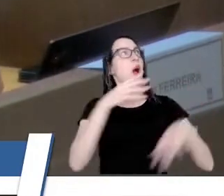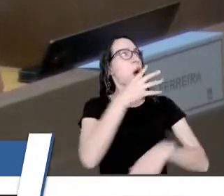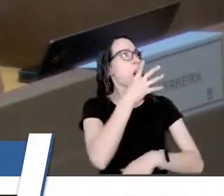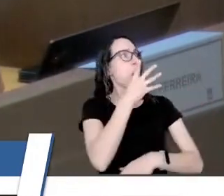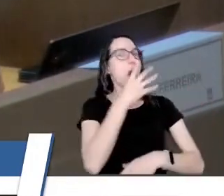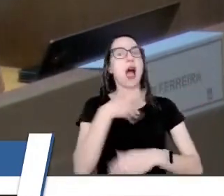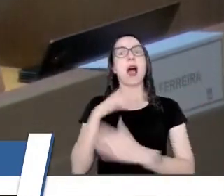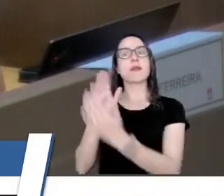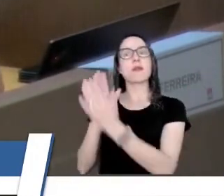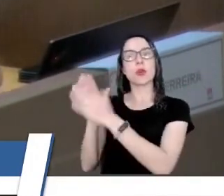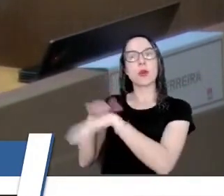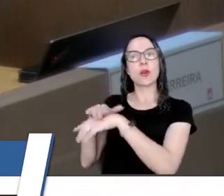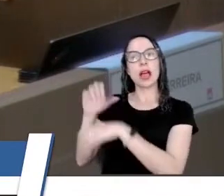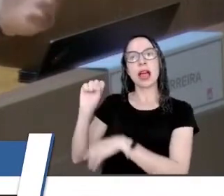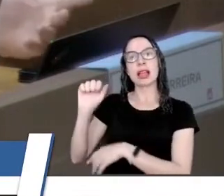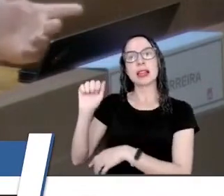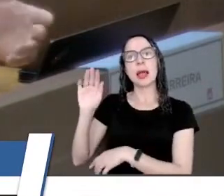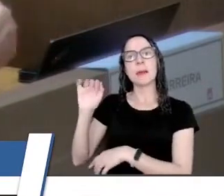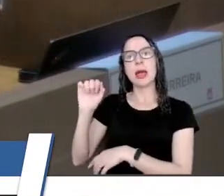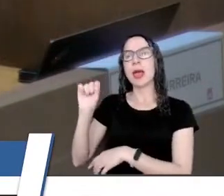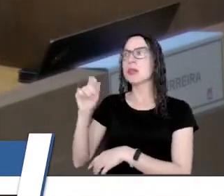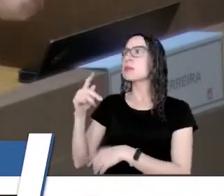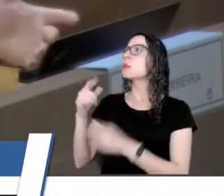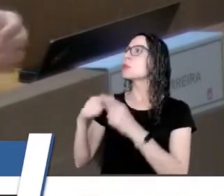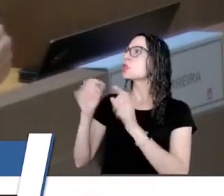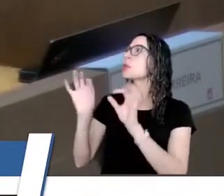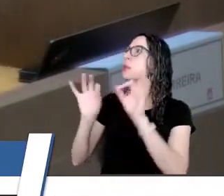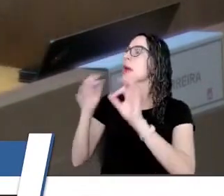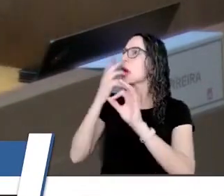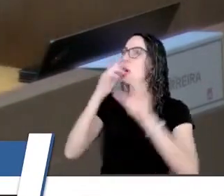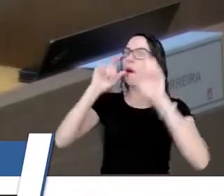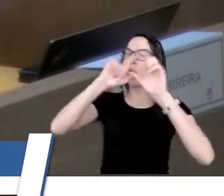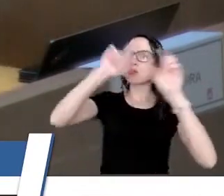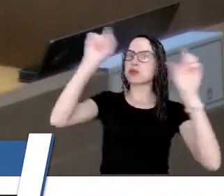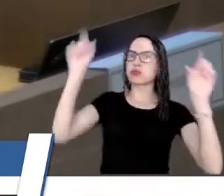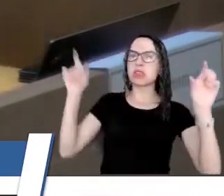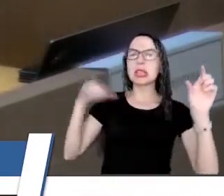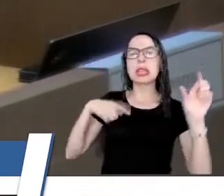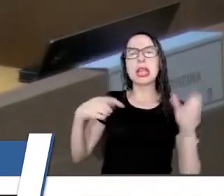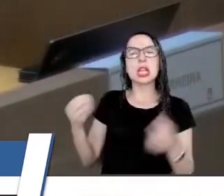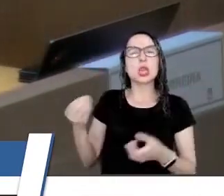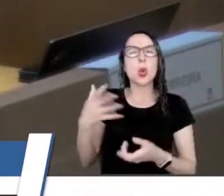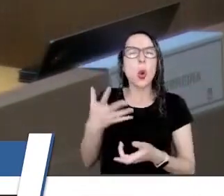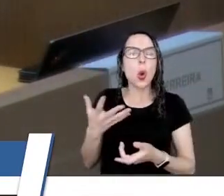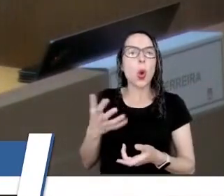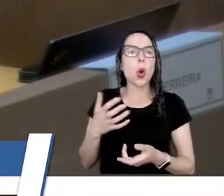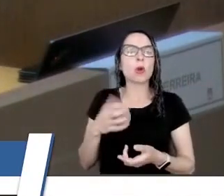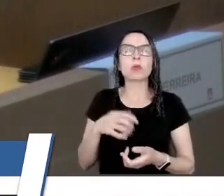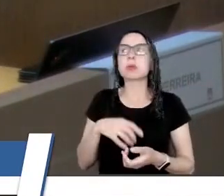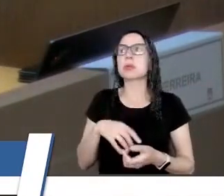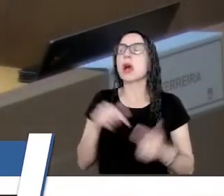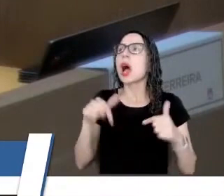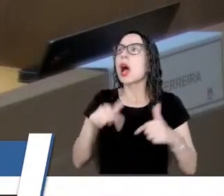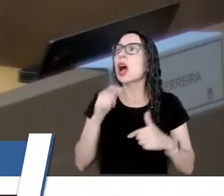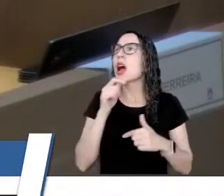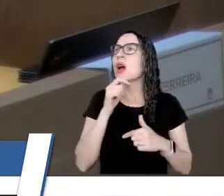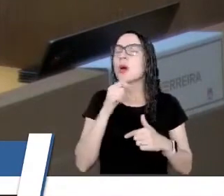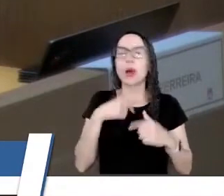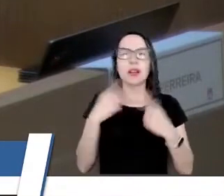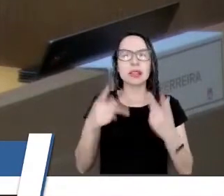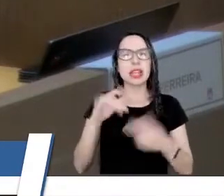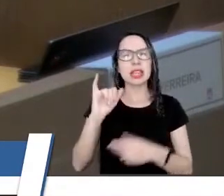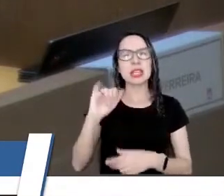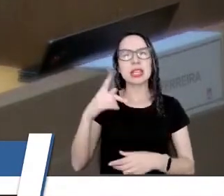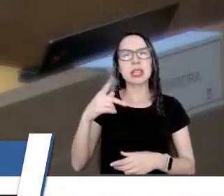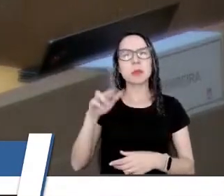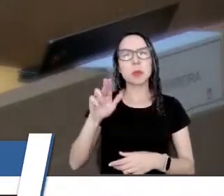Sabesp. Pô, a Sabesp podia fazer um portal das águas, nós temos um negócio diferente. Aí eu tive em Ipuã,